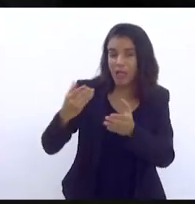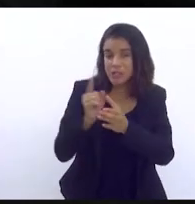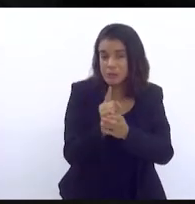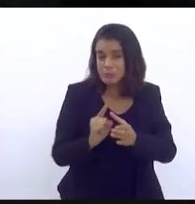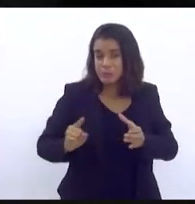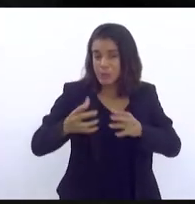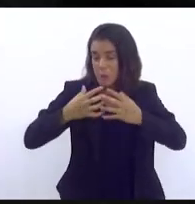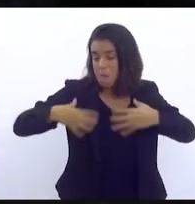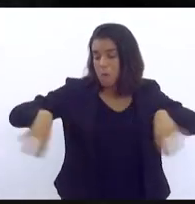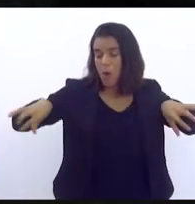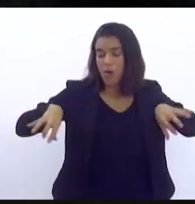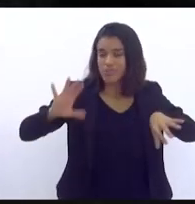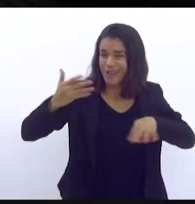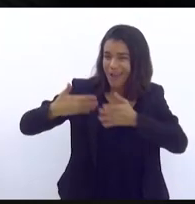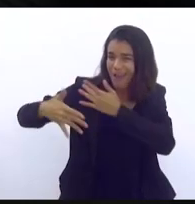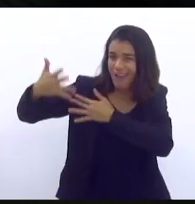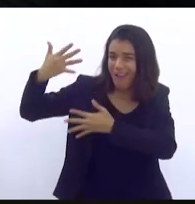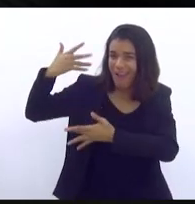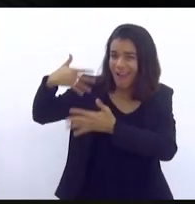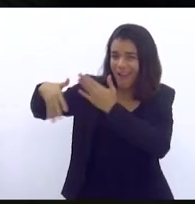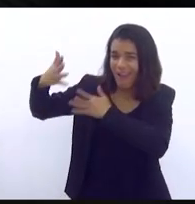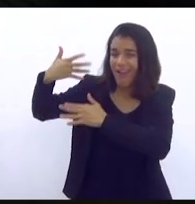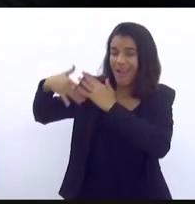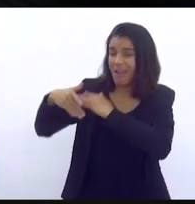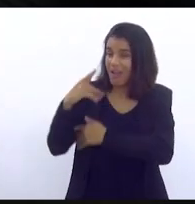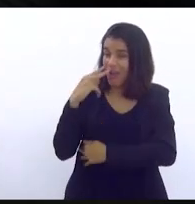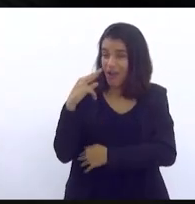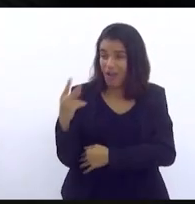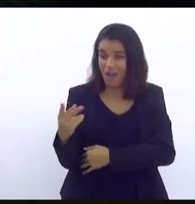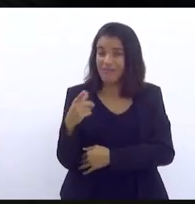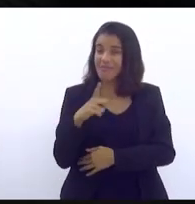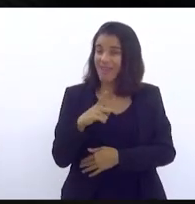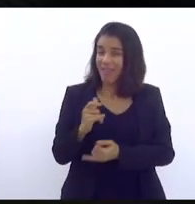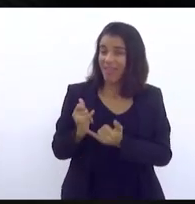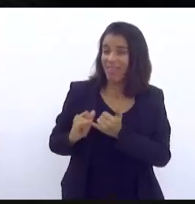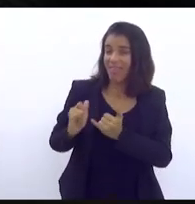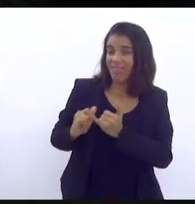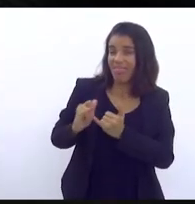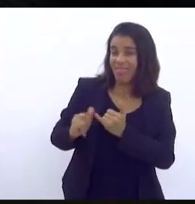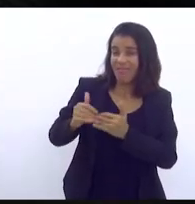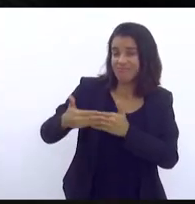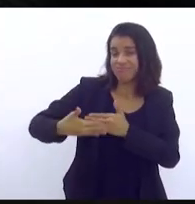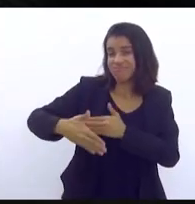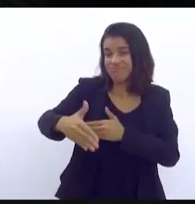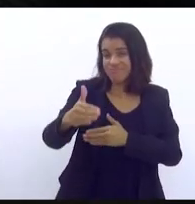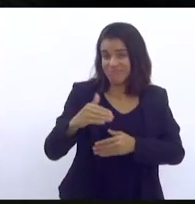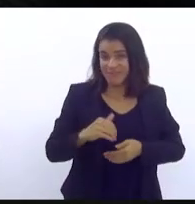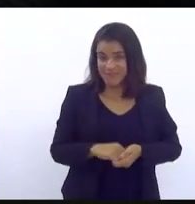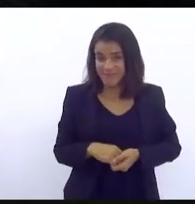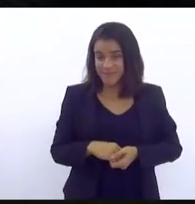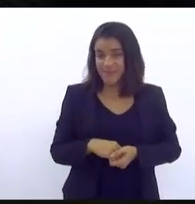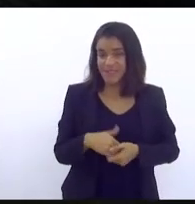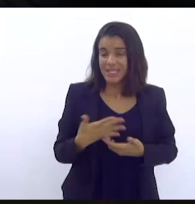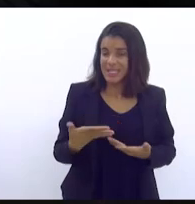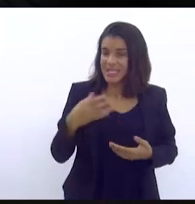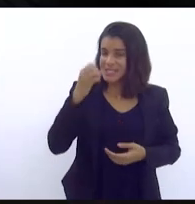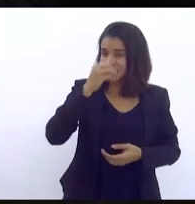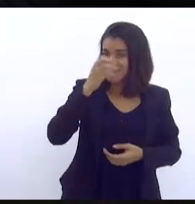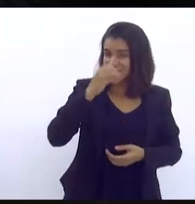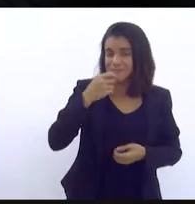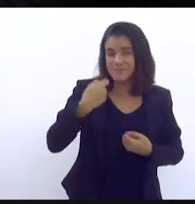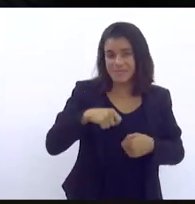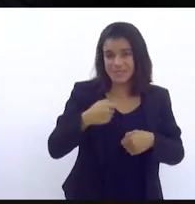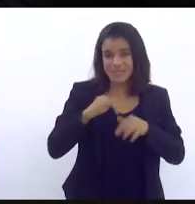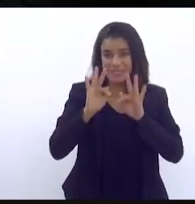hoje é desde lá atrás a gente observa que ainda tem um passado enorme pela frente esse absurdo tem que